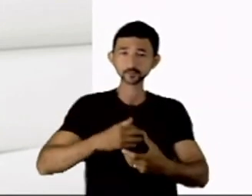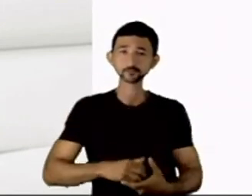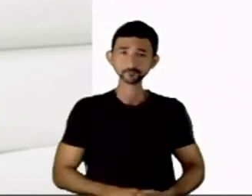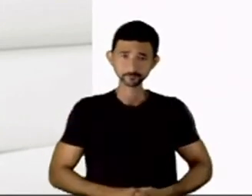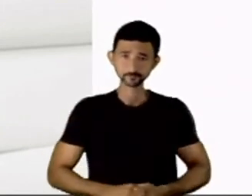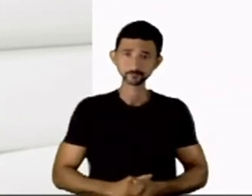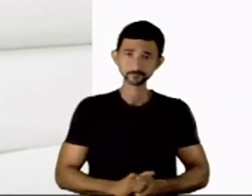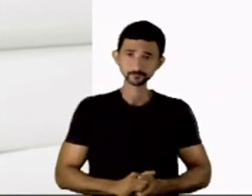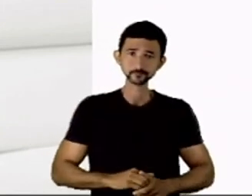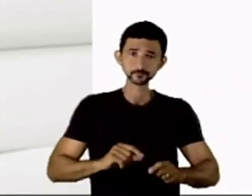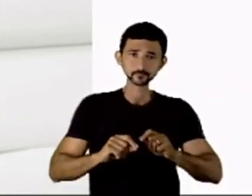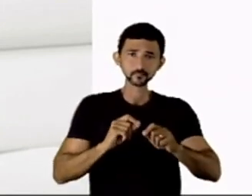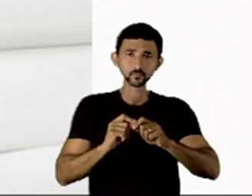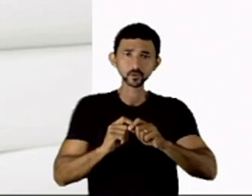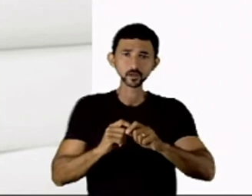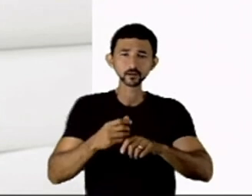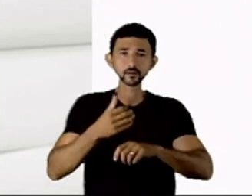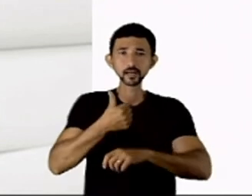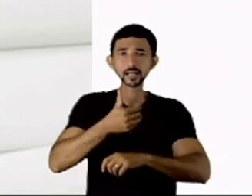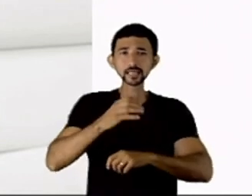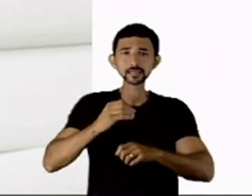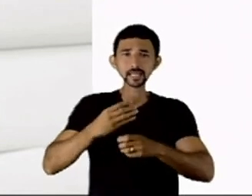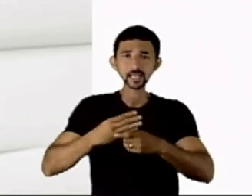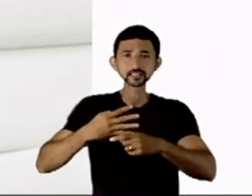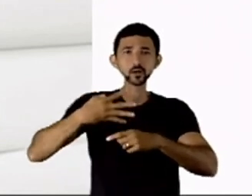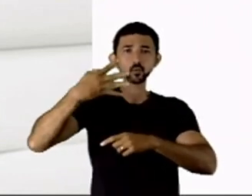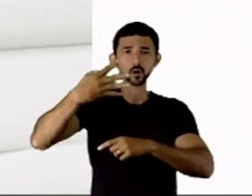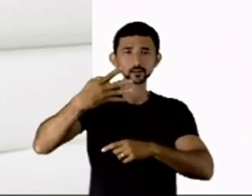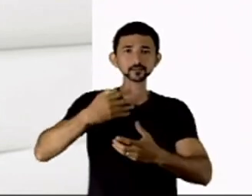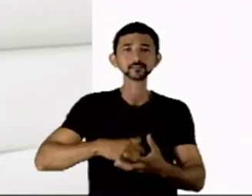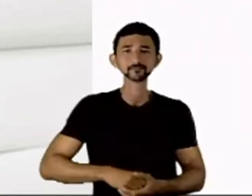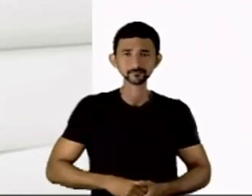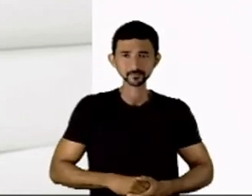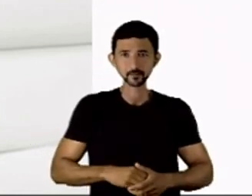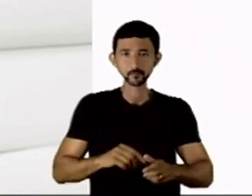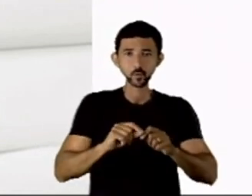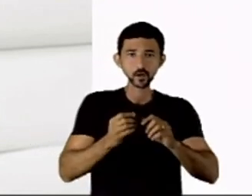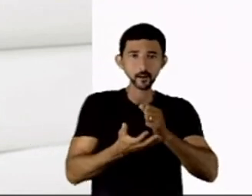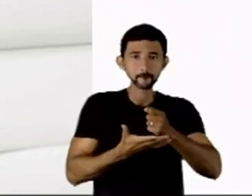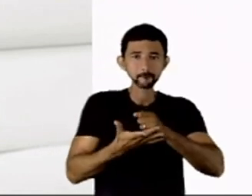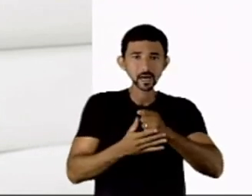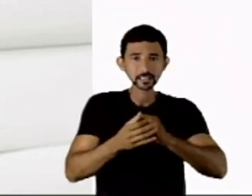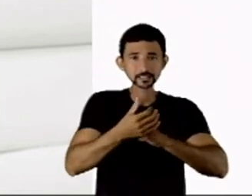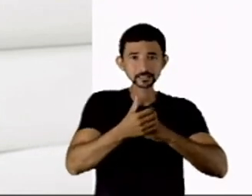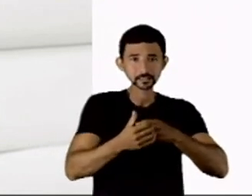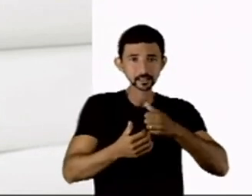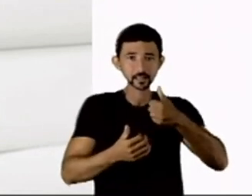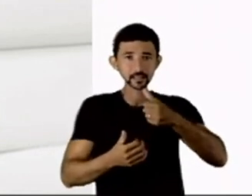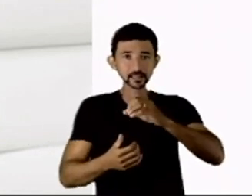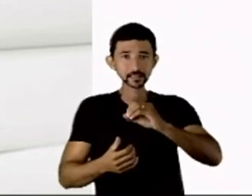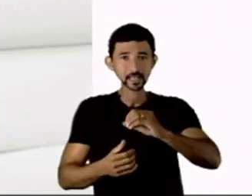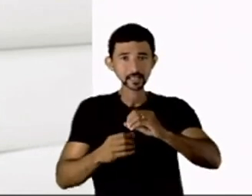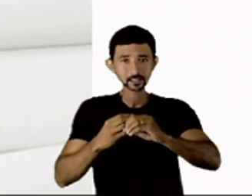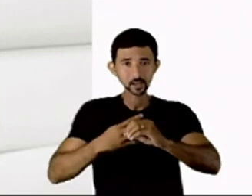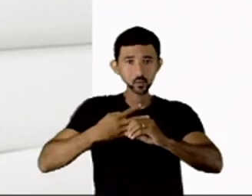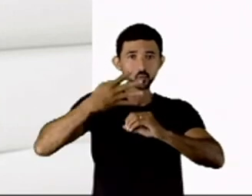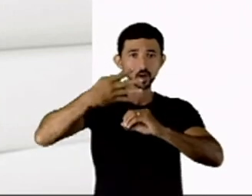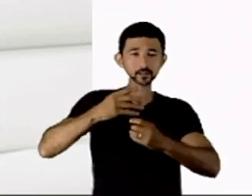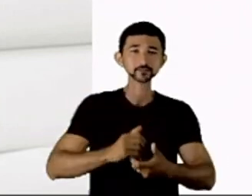se multiplica e elevado a quarta potência, porque é o 4, simboliza